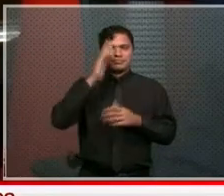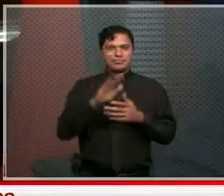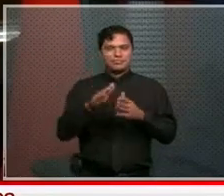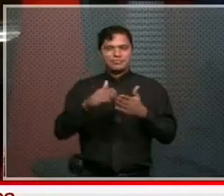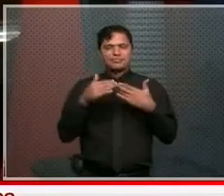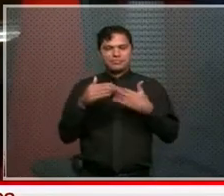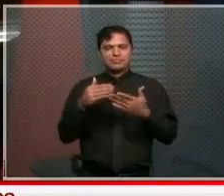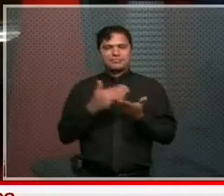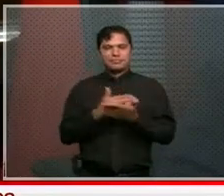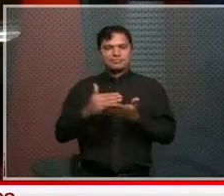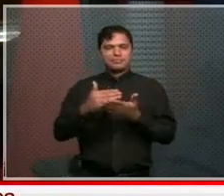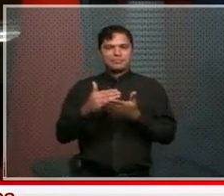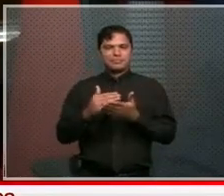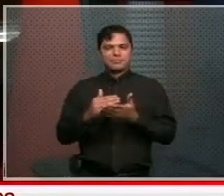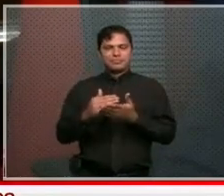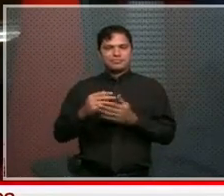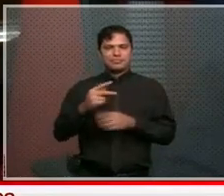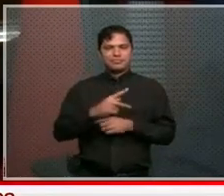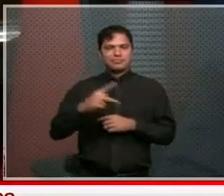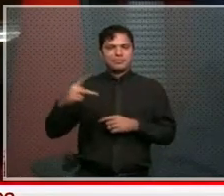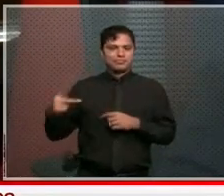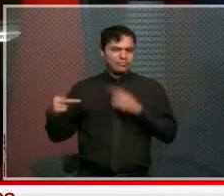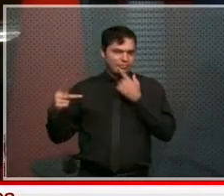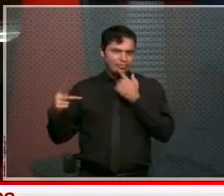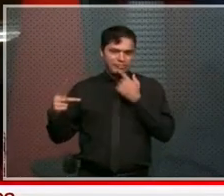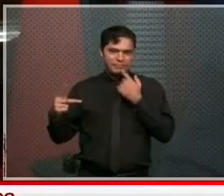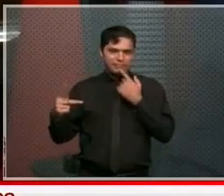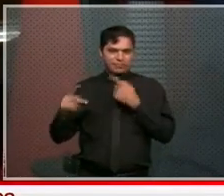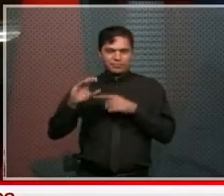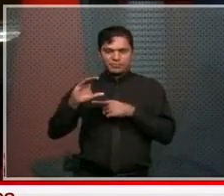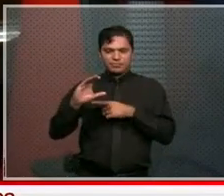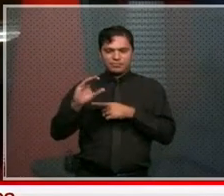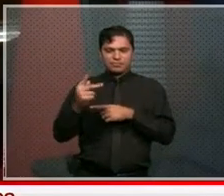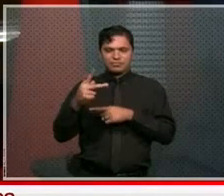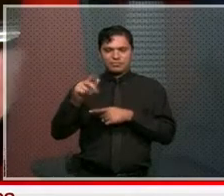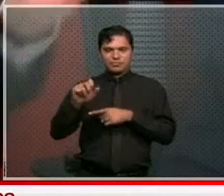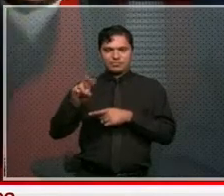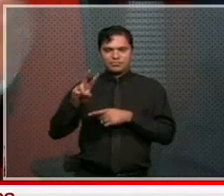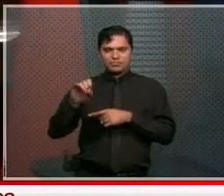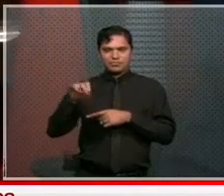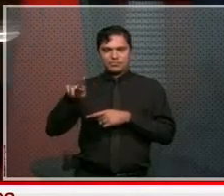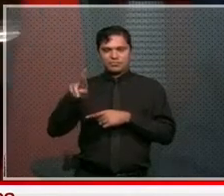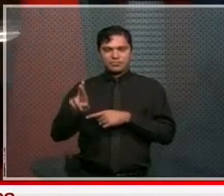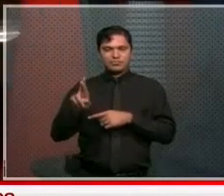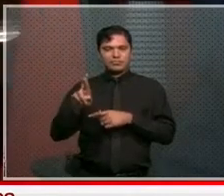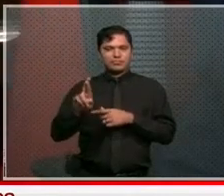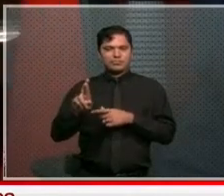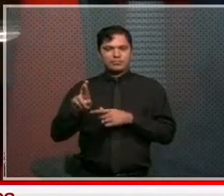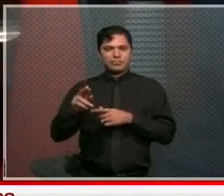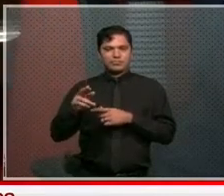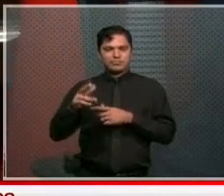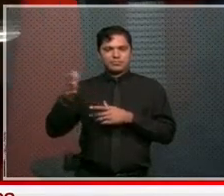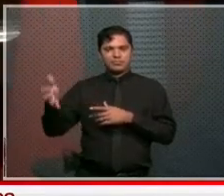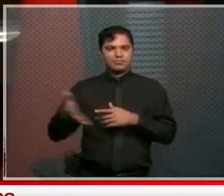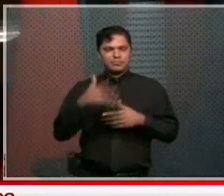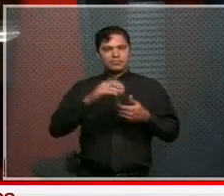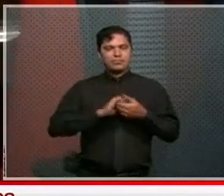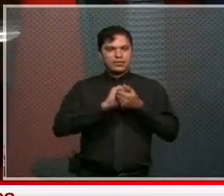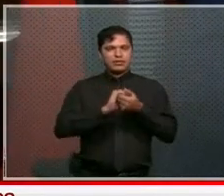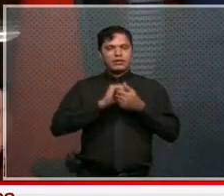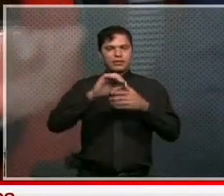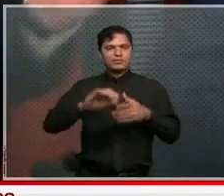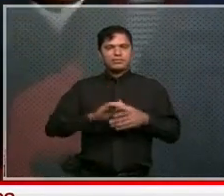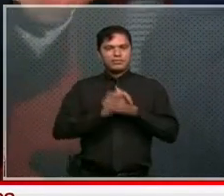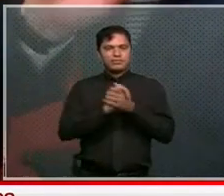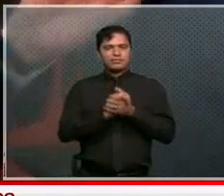queria chamar o presidente Xavier da faepa para sua saudação Embrapa